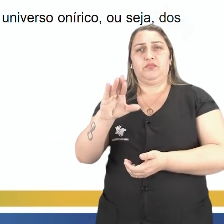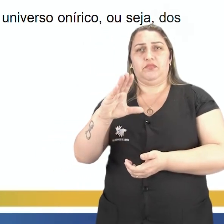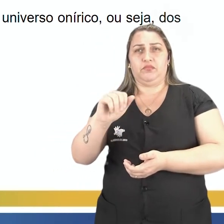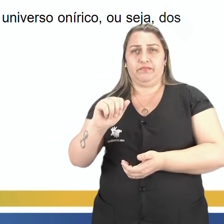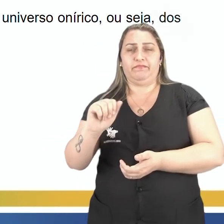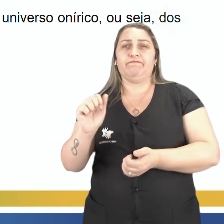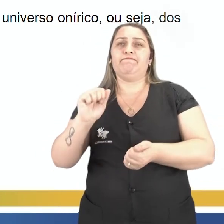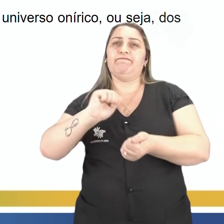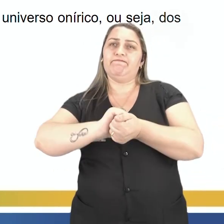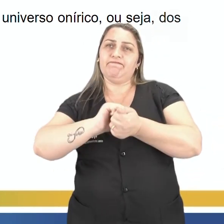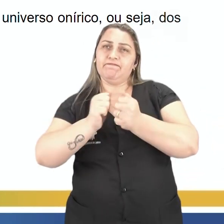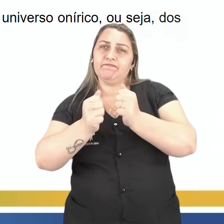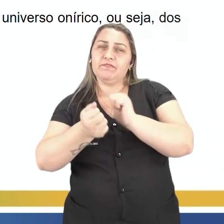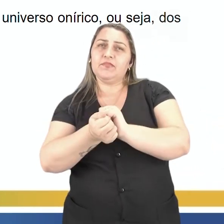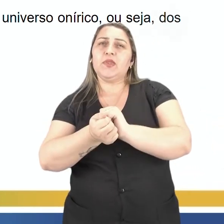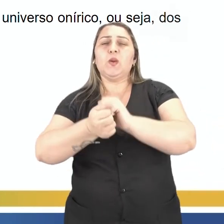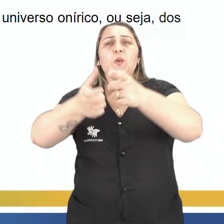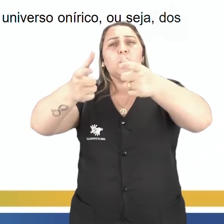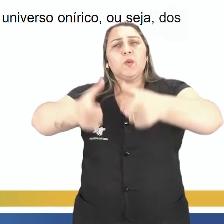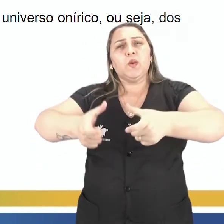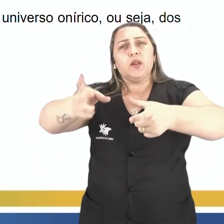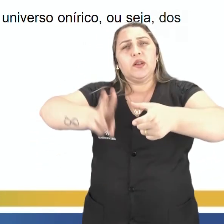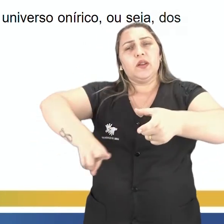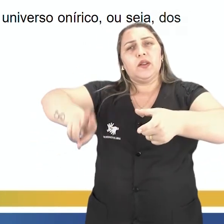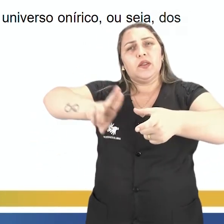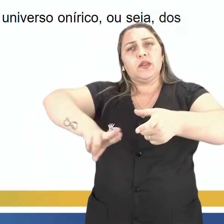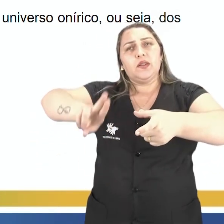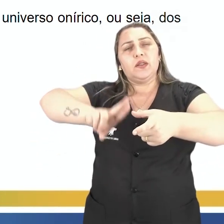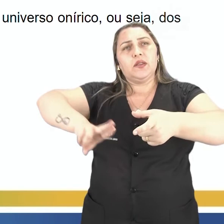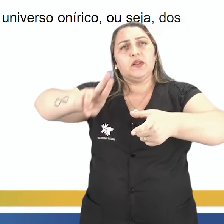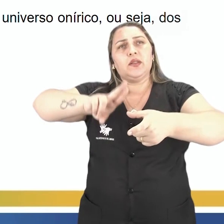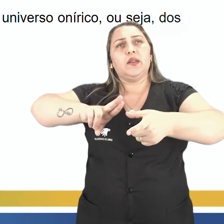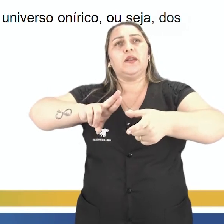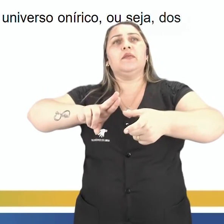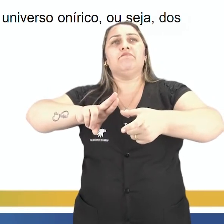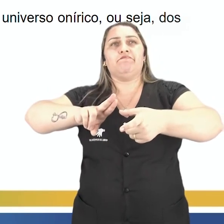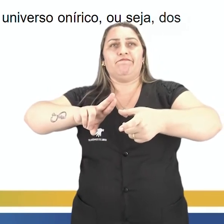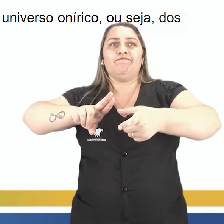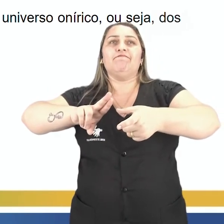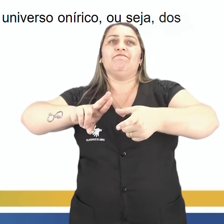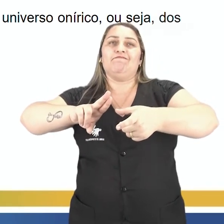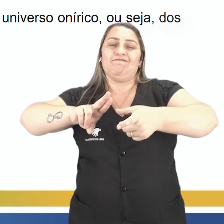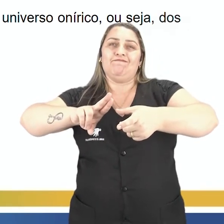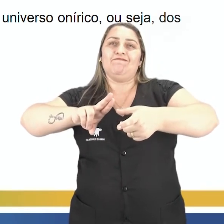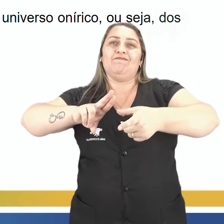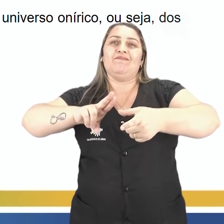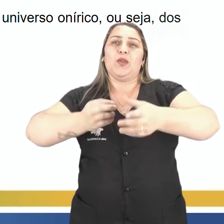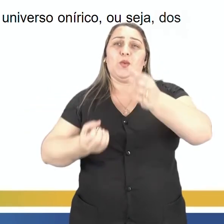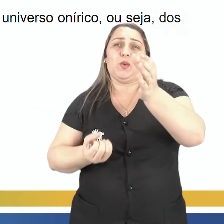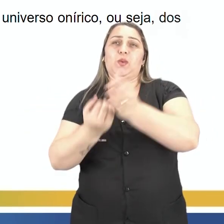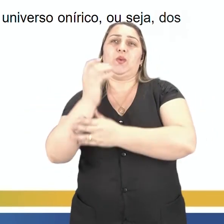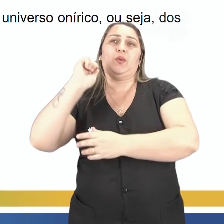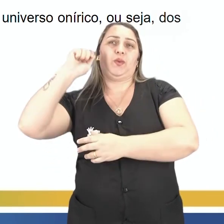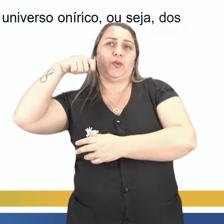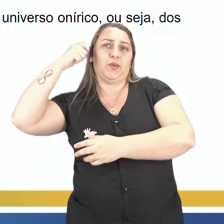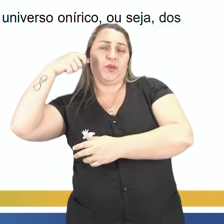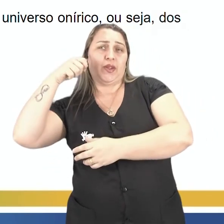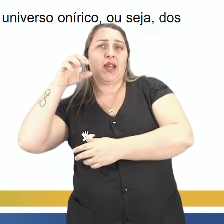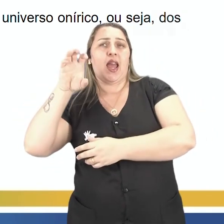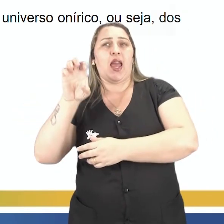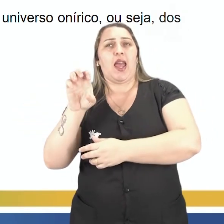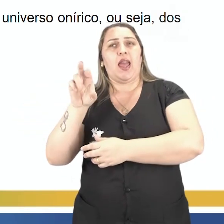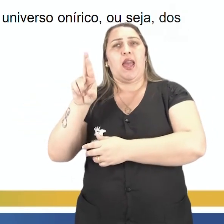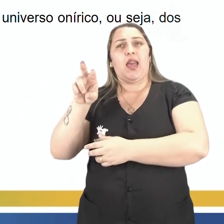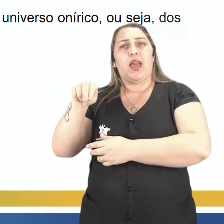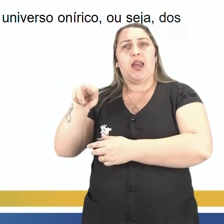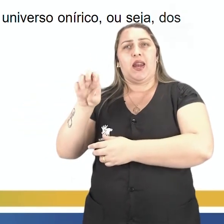tipo de arte em que o ambiente é utilizado para abarcar produções artísticas. Nessa obra de Ernesto Neto, podemos